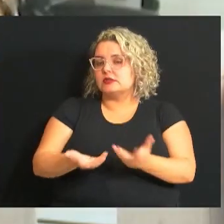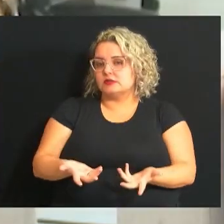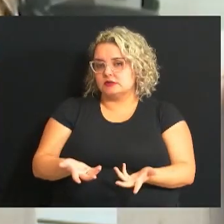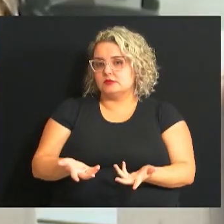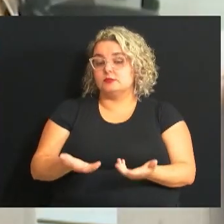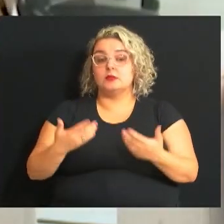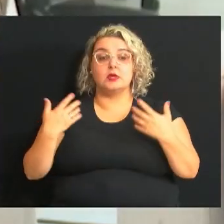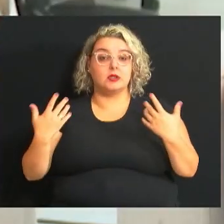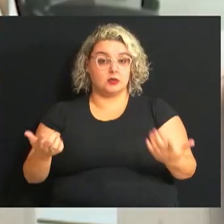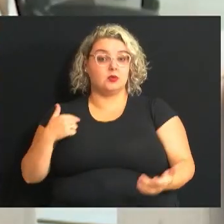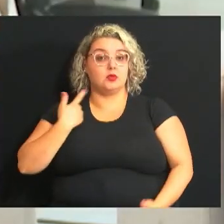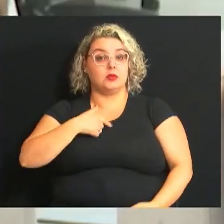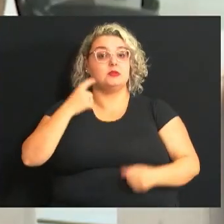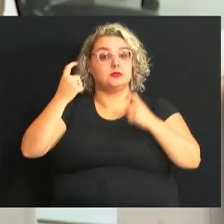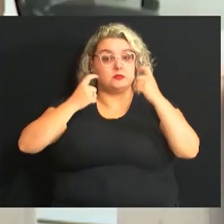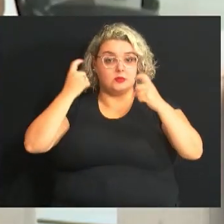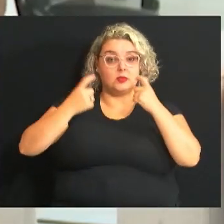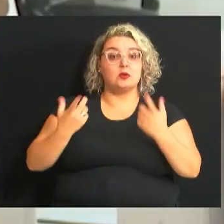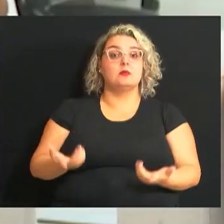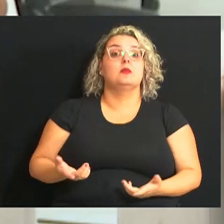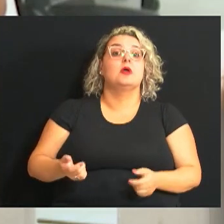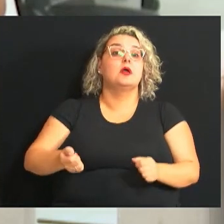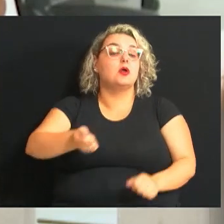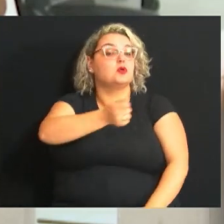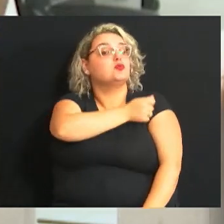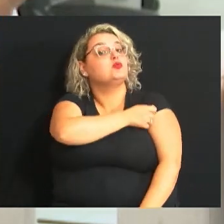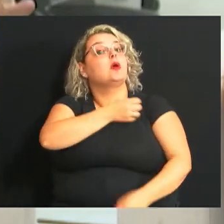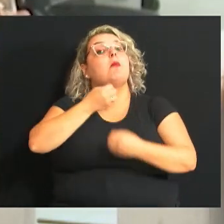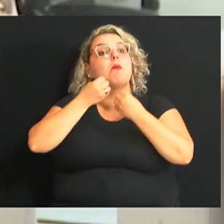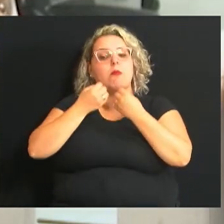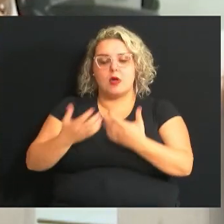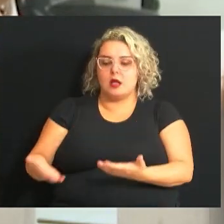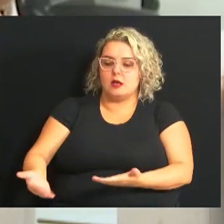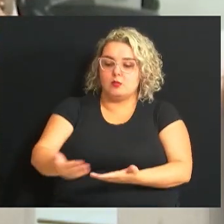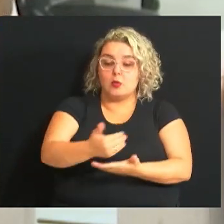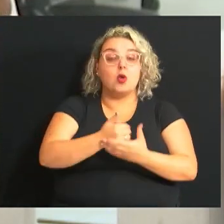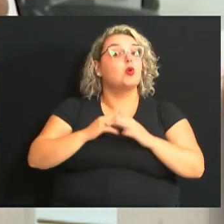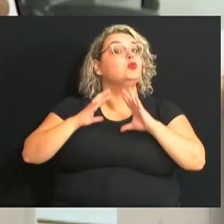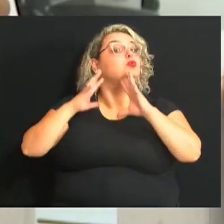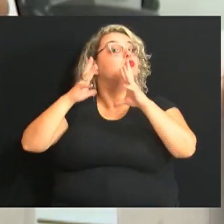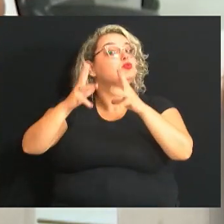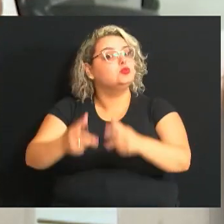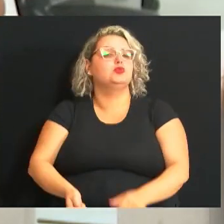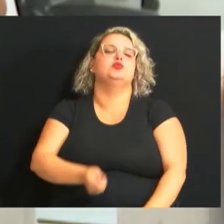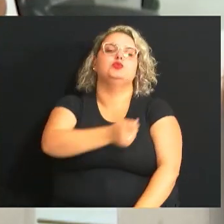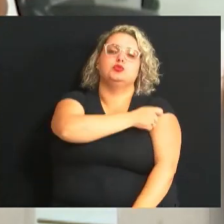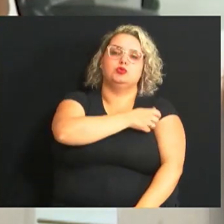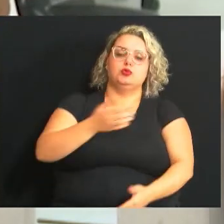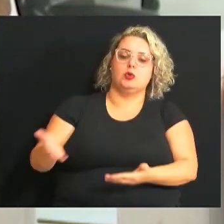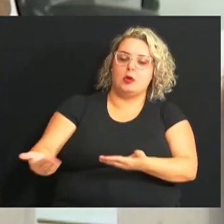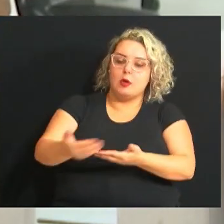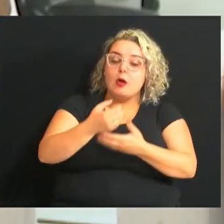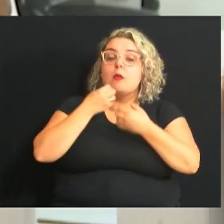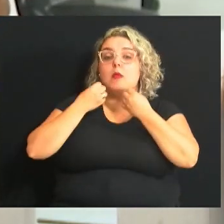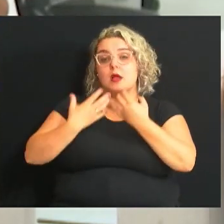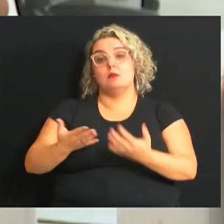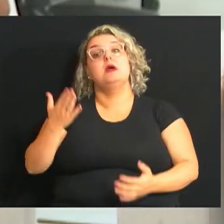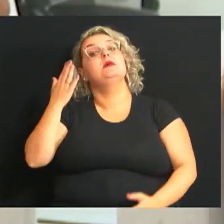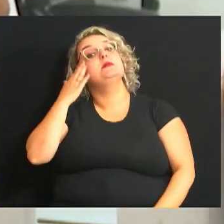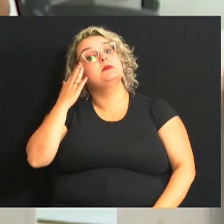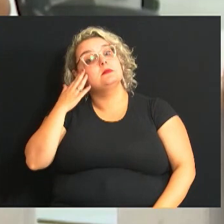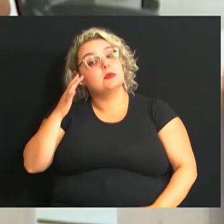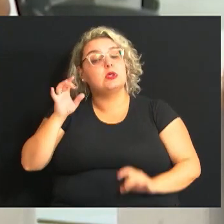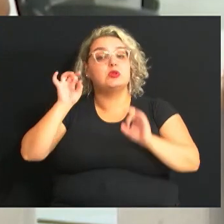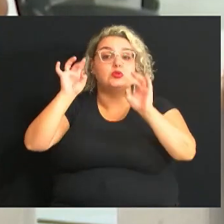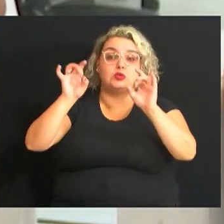uma preocupação muito grande para que os alunos se sintam bem acolhidos, para todos os estudantes serem bem acolhidos. Agora, sabemos que especificamente o grupo de